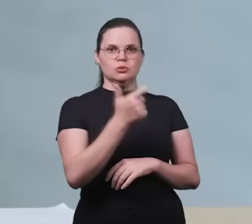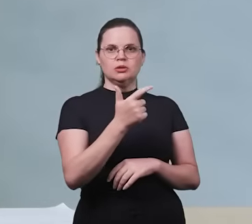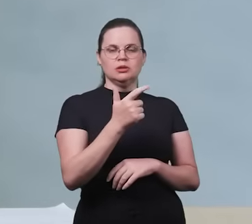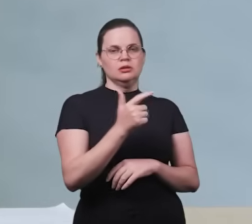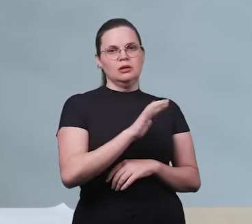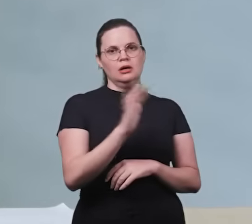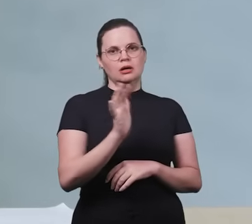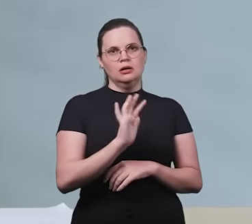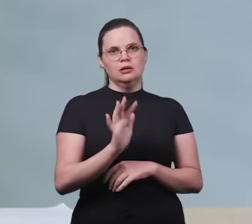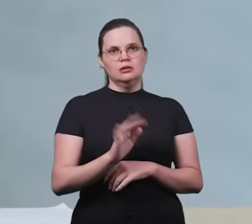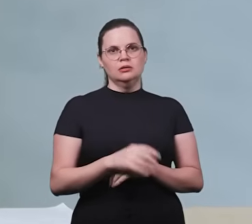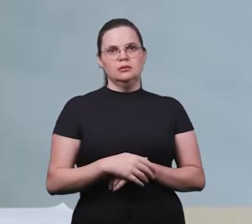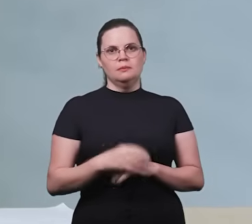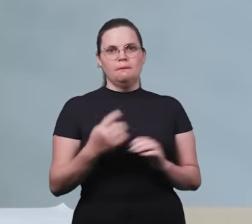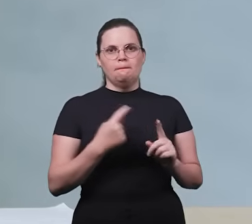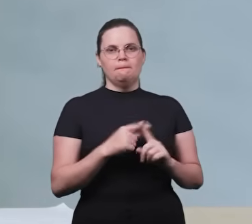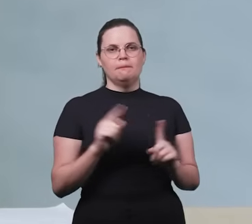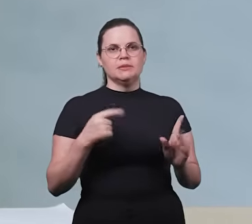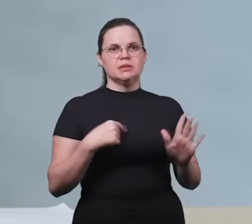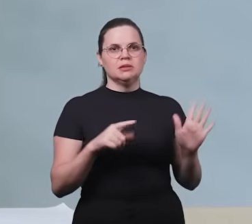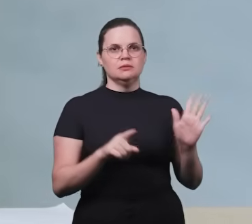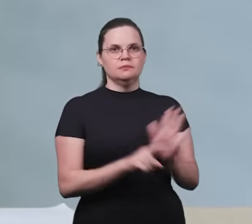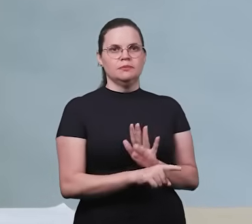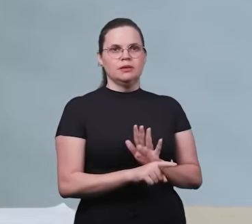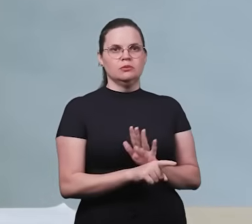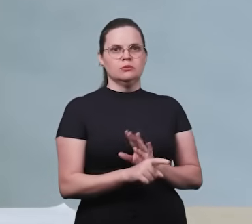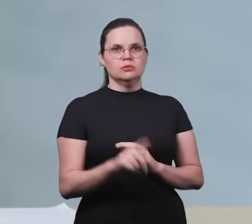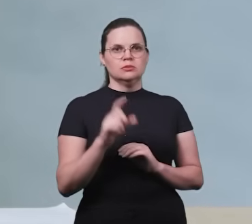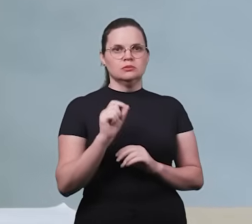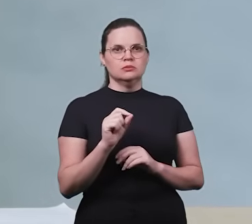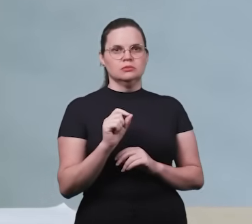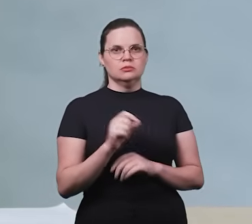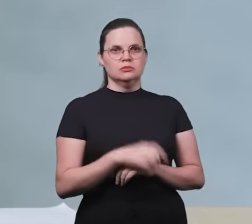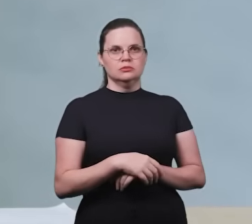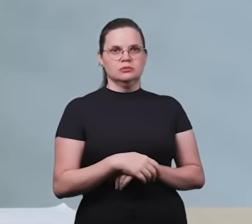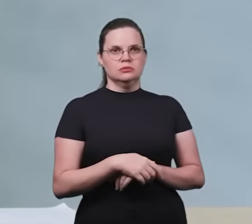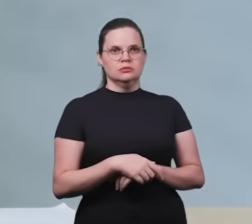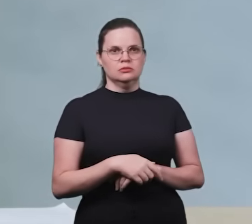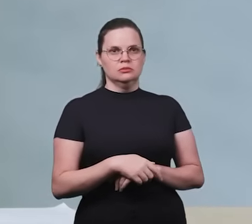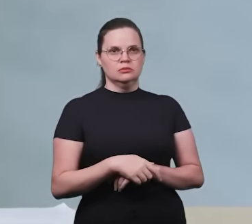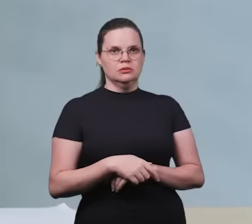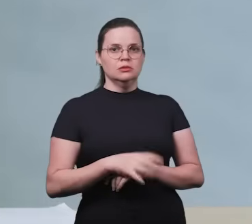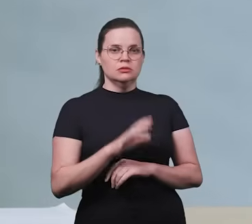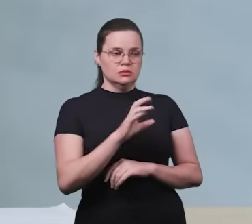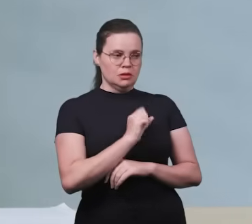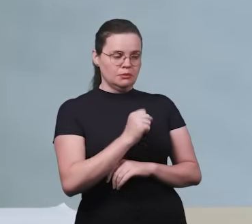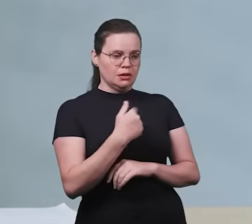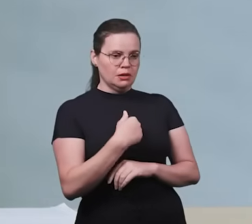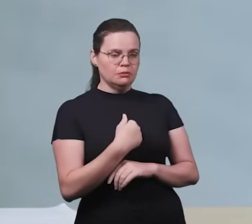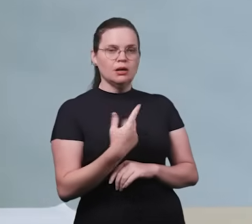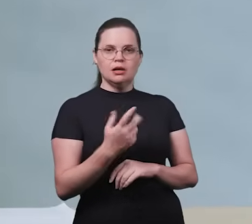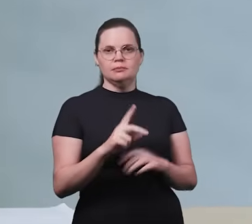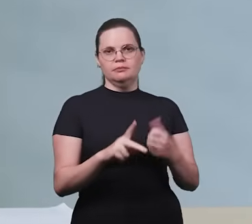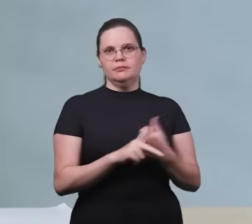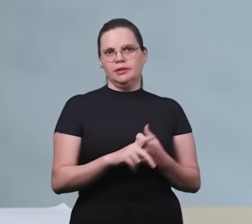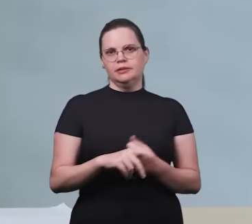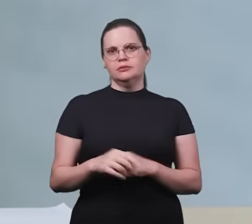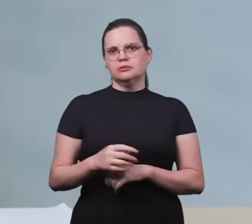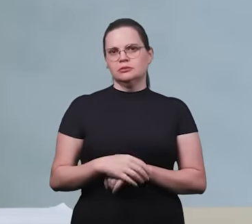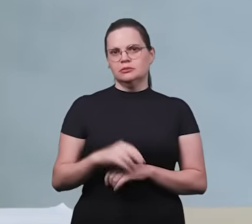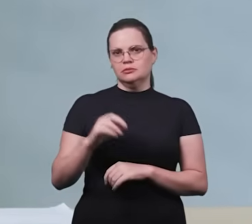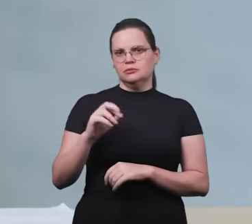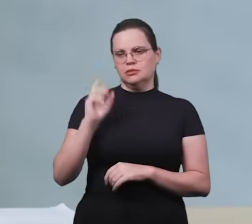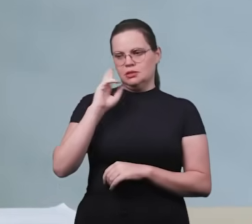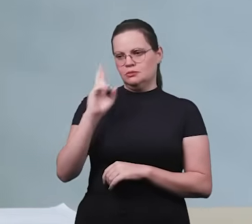mais aquele amor grandioso, mas pergunta com a mesma intensidade da resposta de Pedro. Aí Pedro, então, ele responde, né?